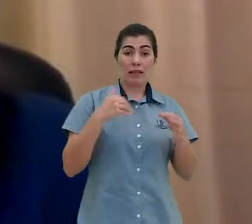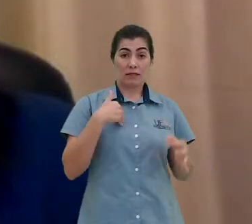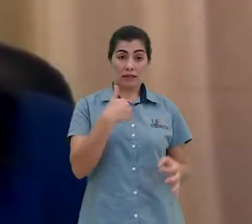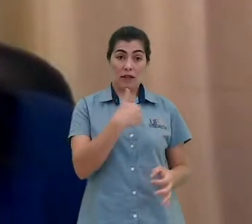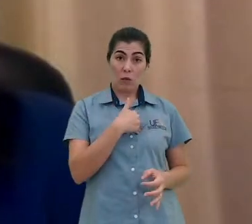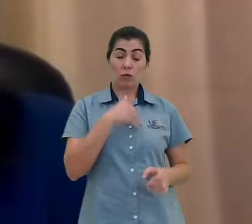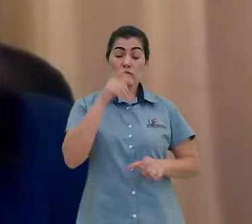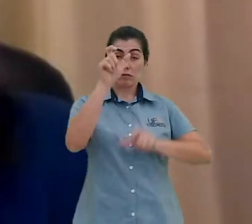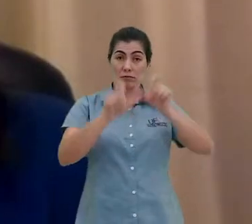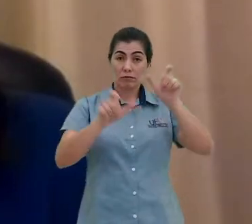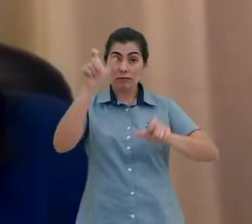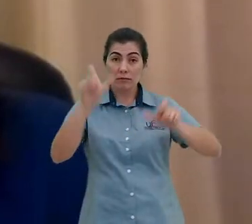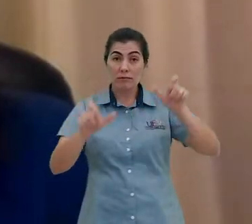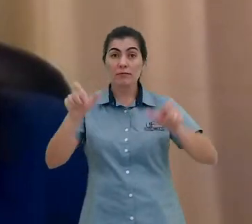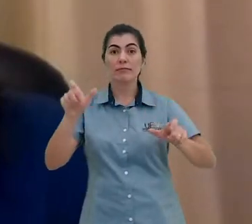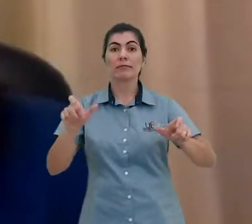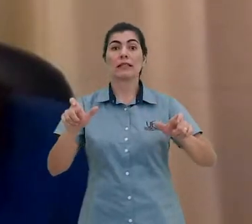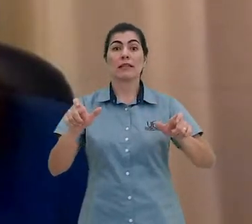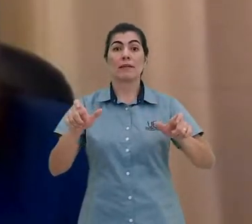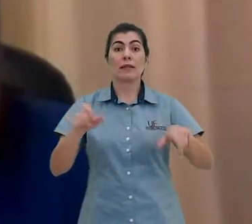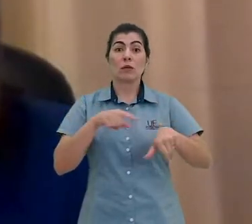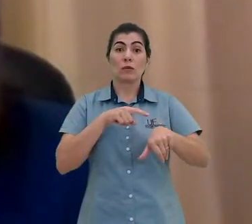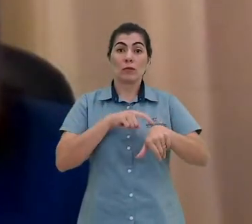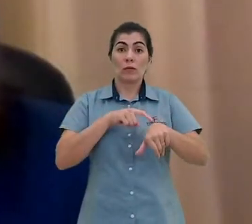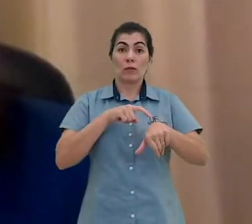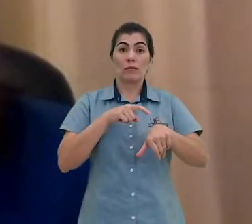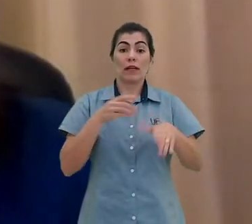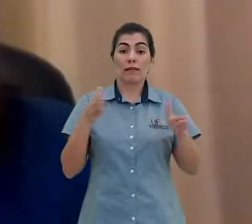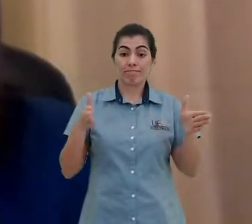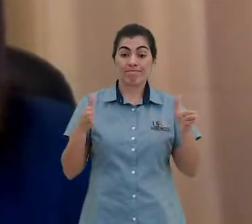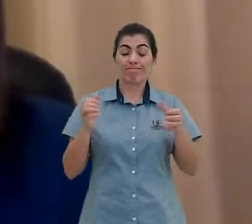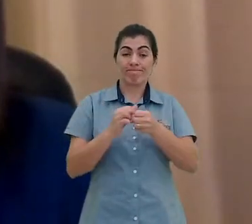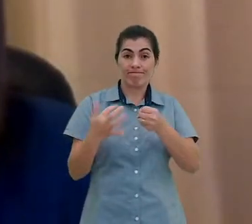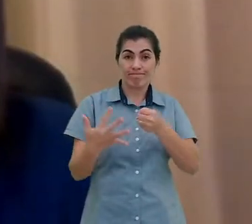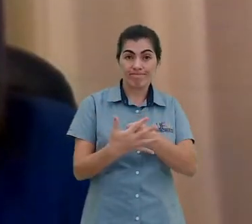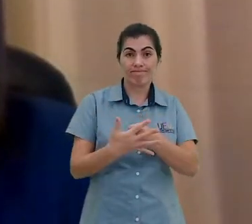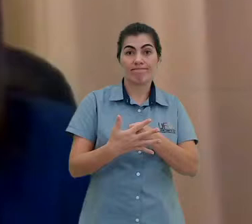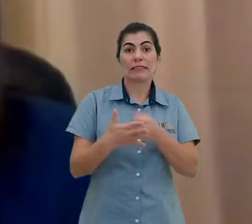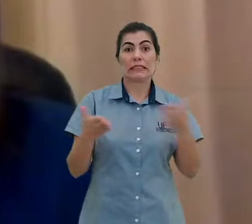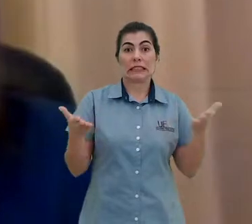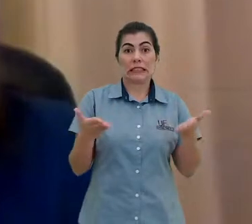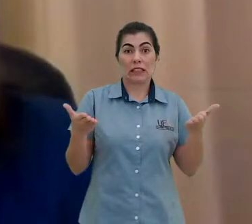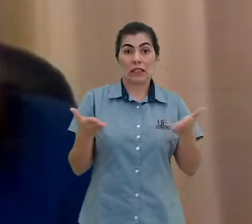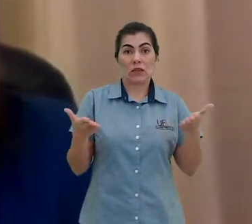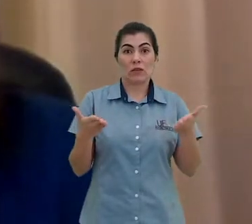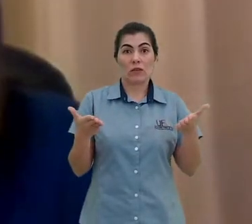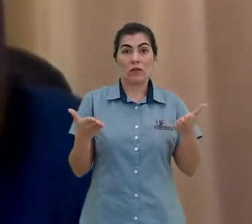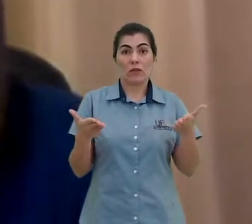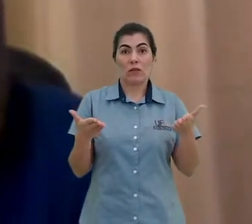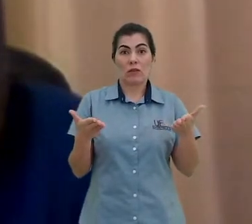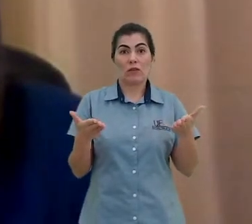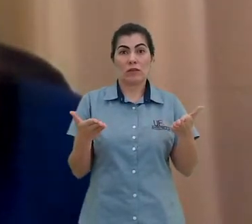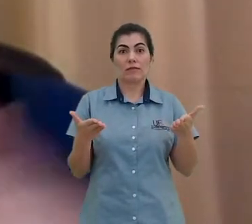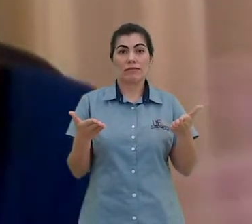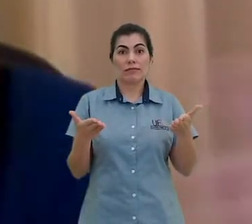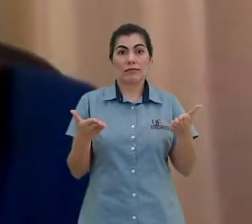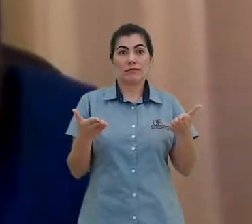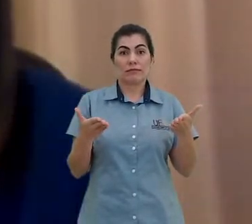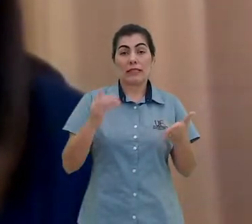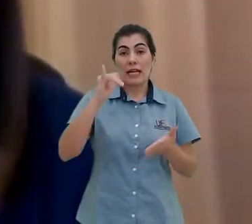aí, mas num momento excepcional como a gente está, isso é uma forma realmente da IA